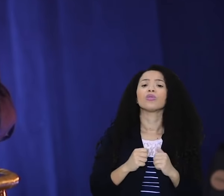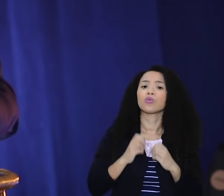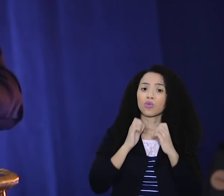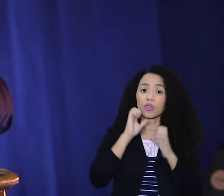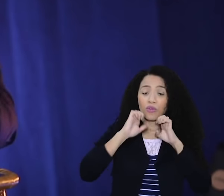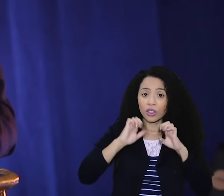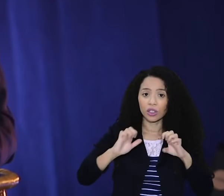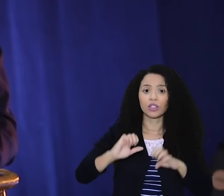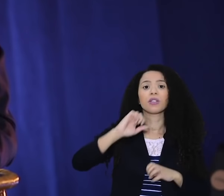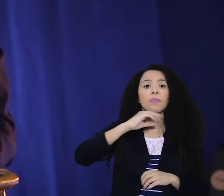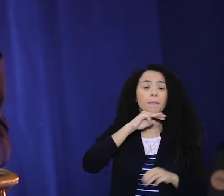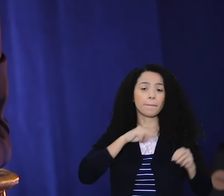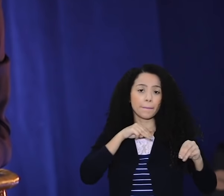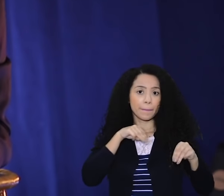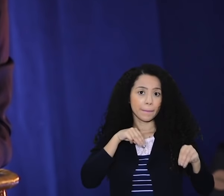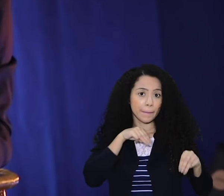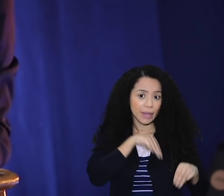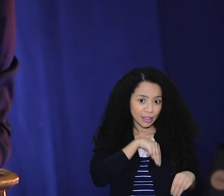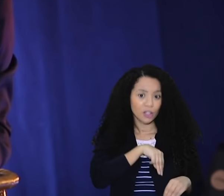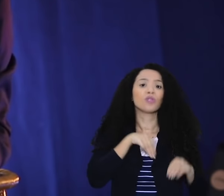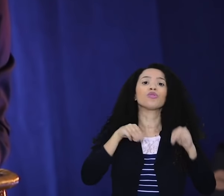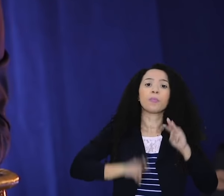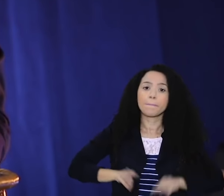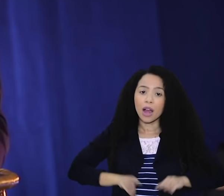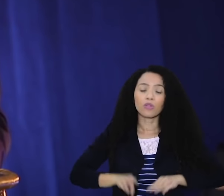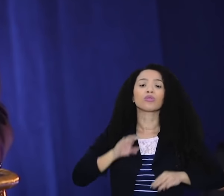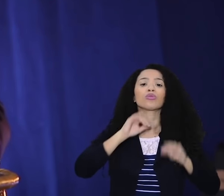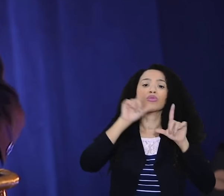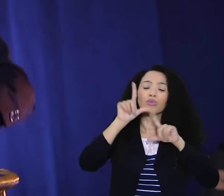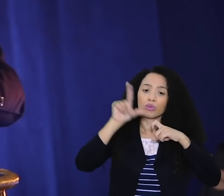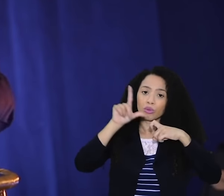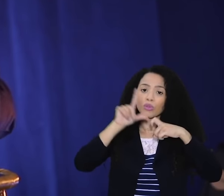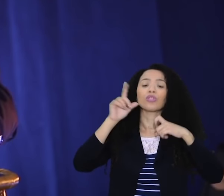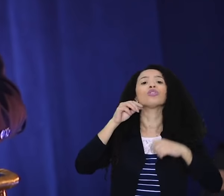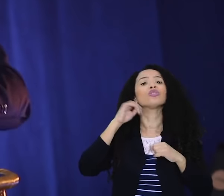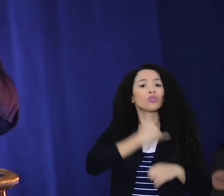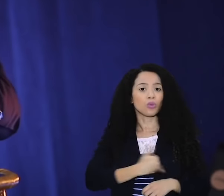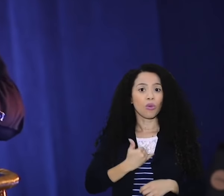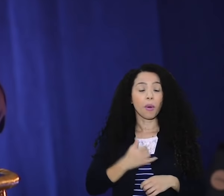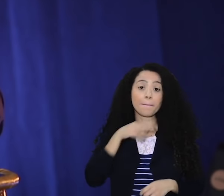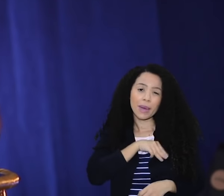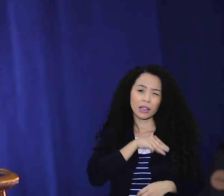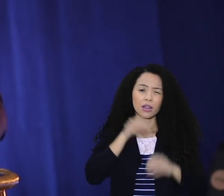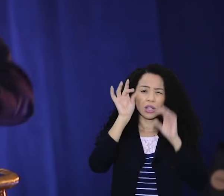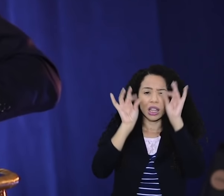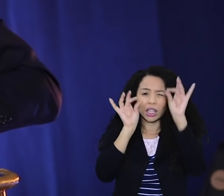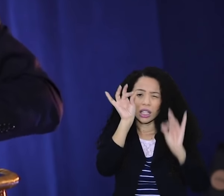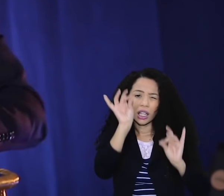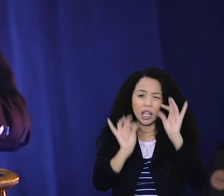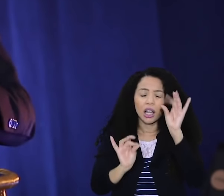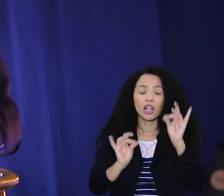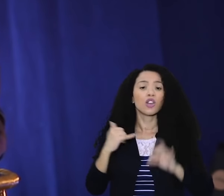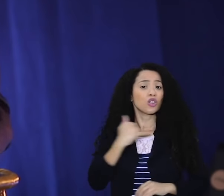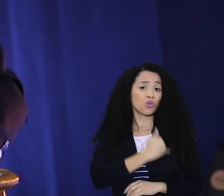tem um foco diferente, alguns mais detalhistas, outros menos, né? Marcos conta com mais detalhe, Mateus conta com detalhe, João é